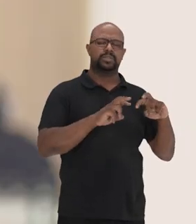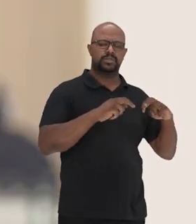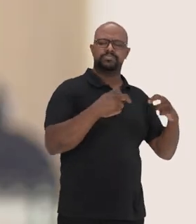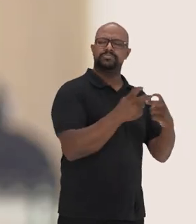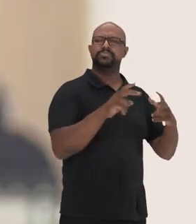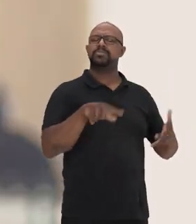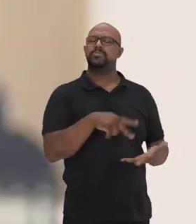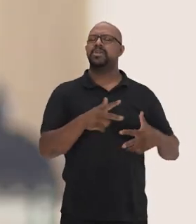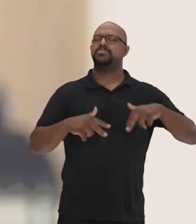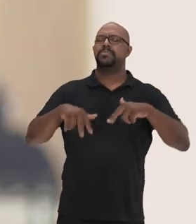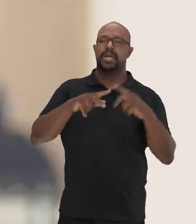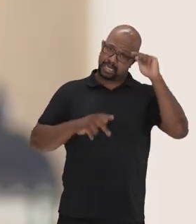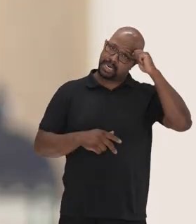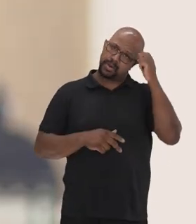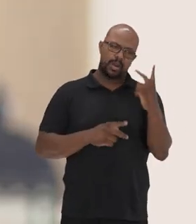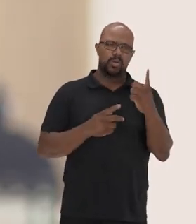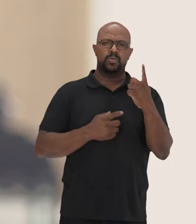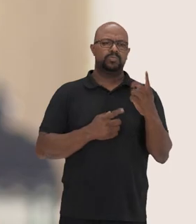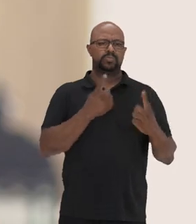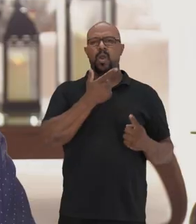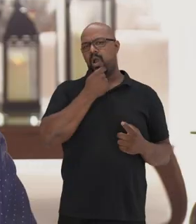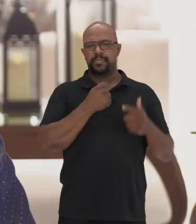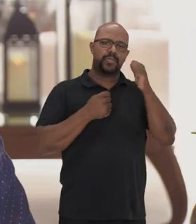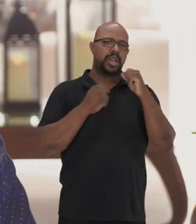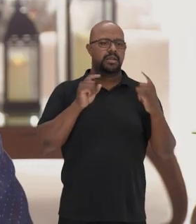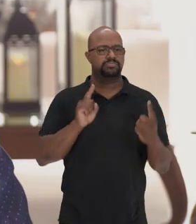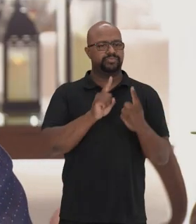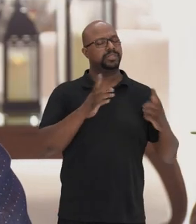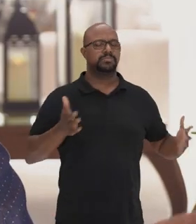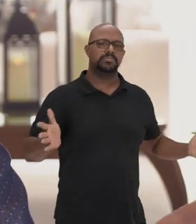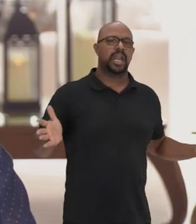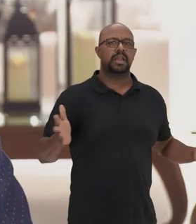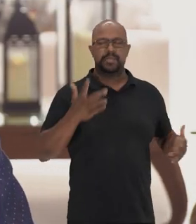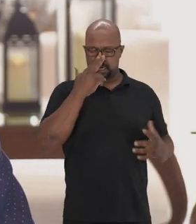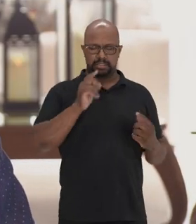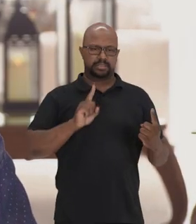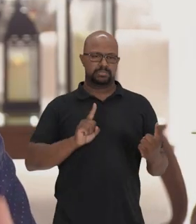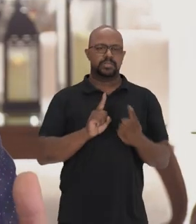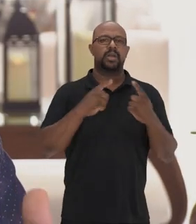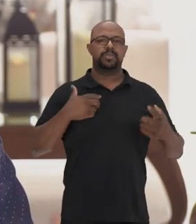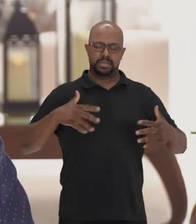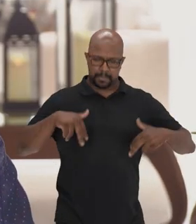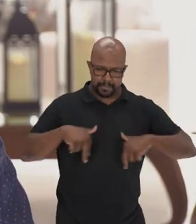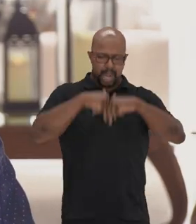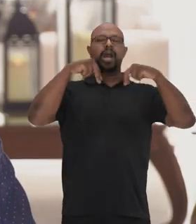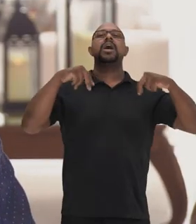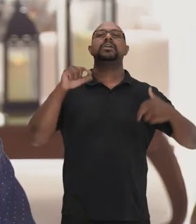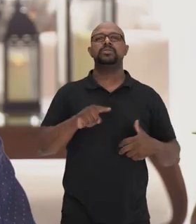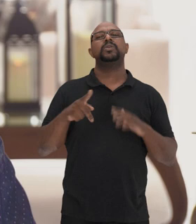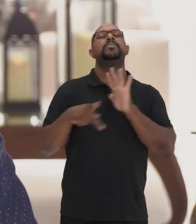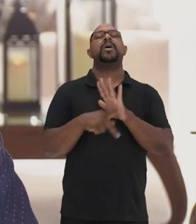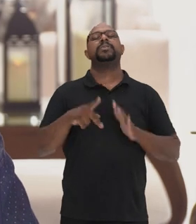dança dos negros e que um casal se defronta de braços abertos na iminência de jogar o corpo para umbigada uma dança típica